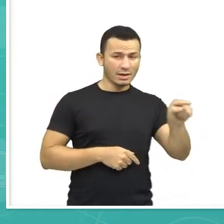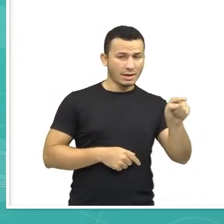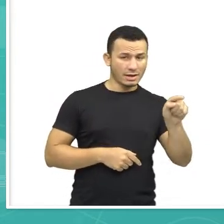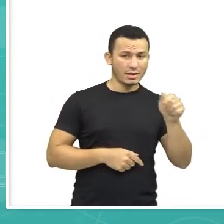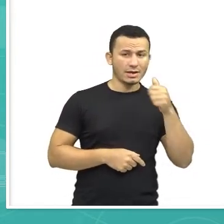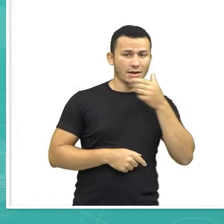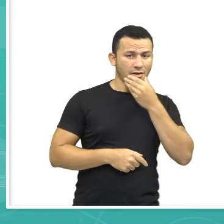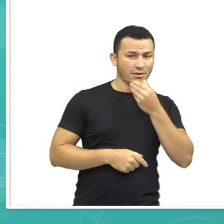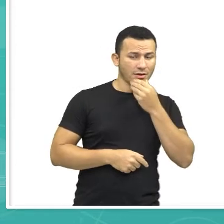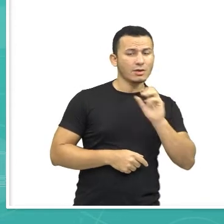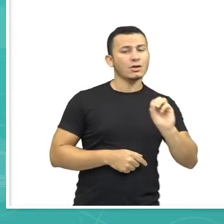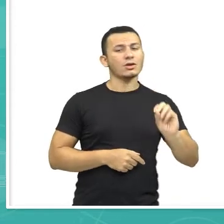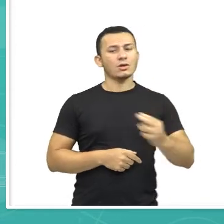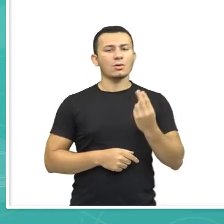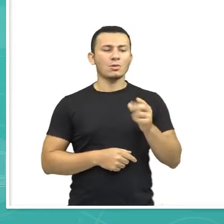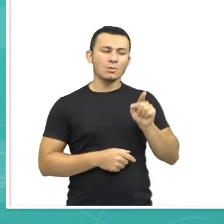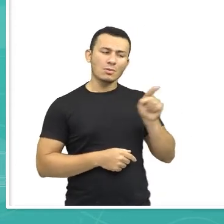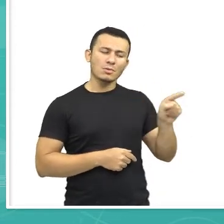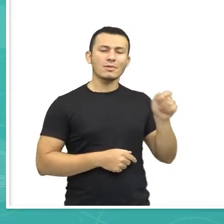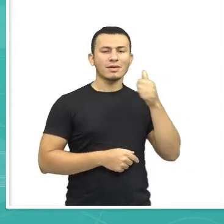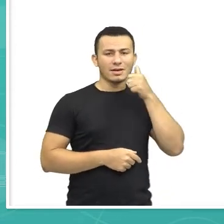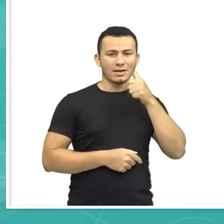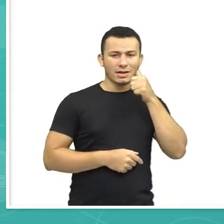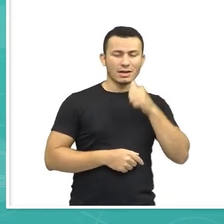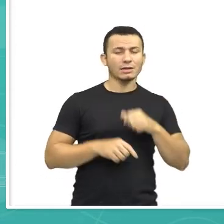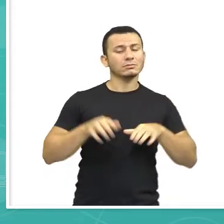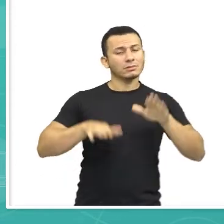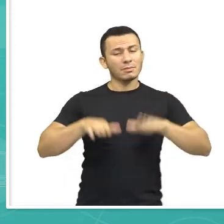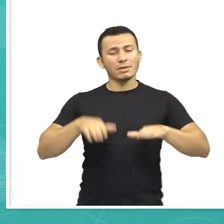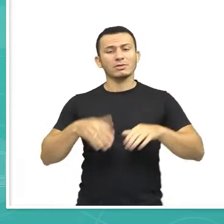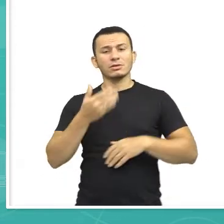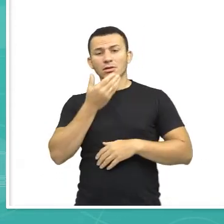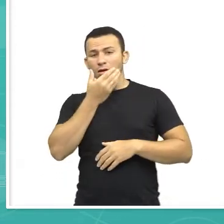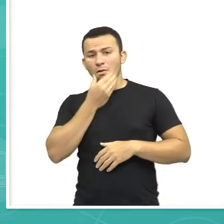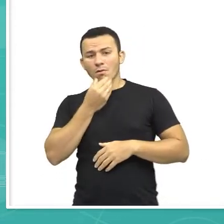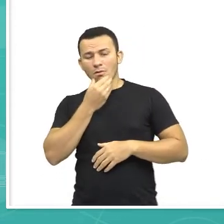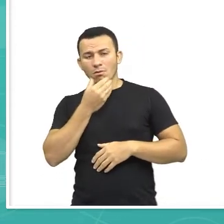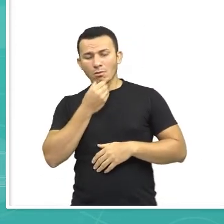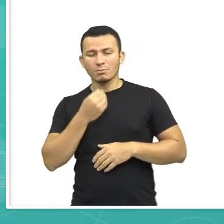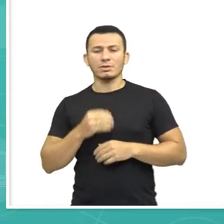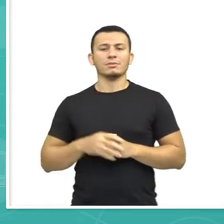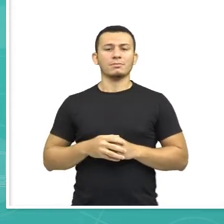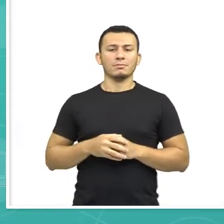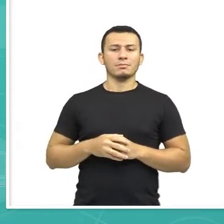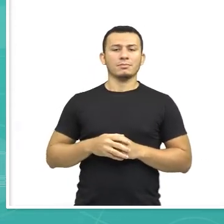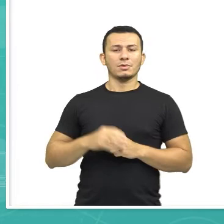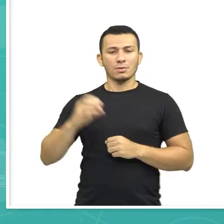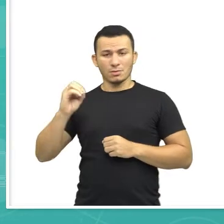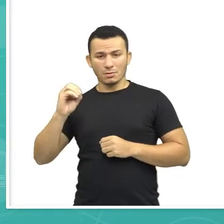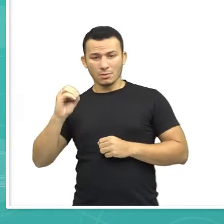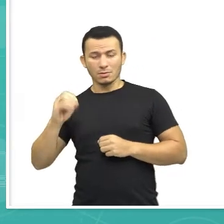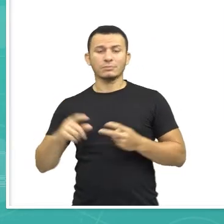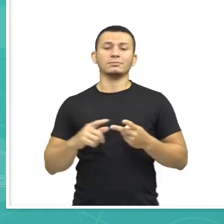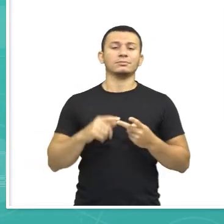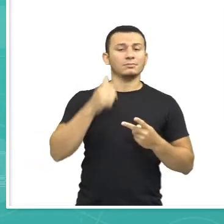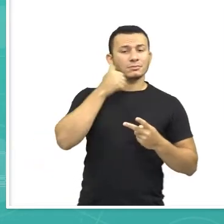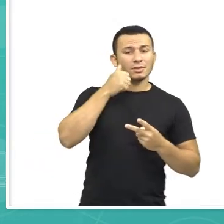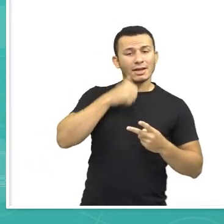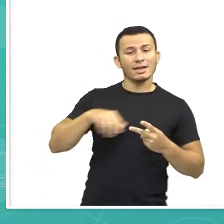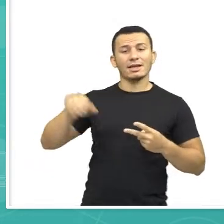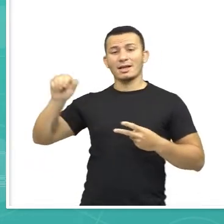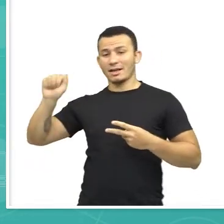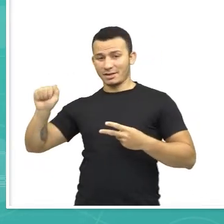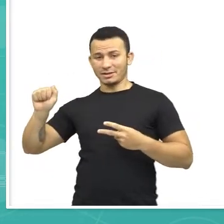refiro para substituir alguém, no caso masculino, o A, o feminino. Aí temos o lhe, o se, o si e